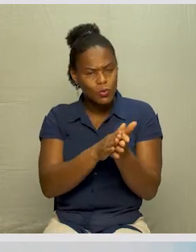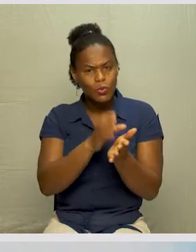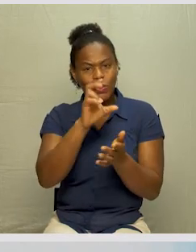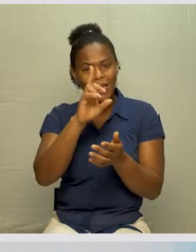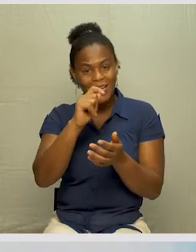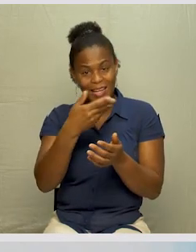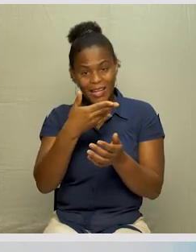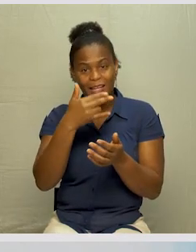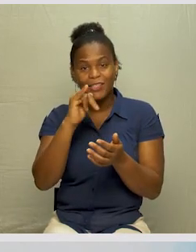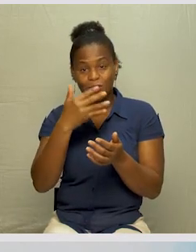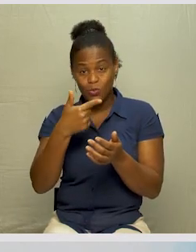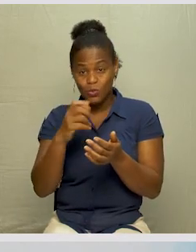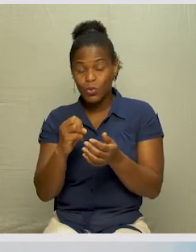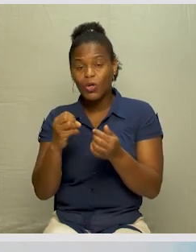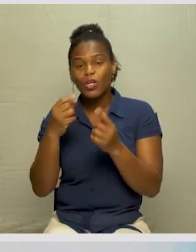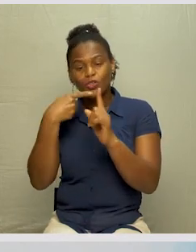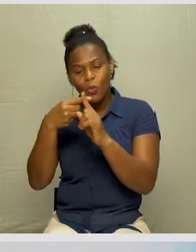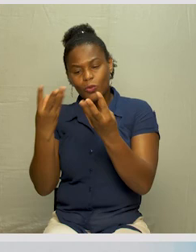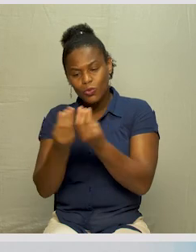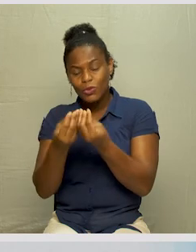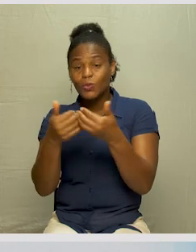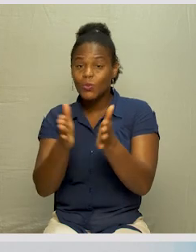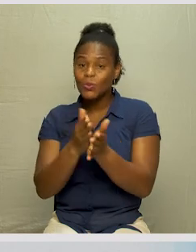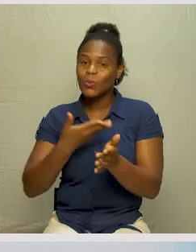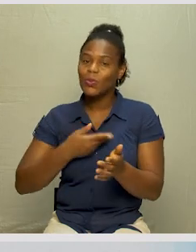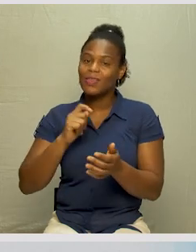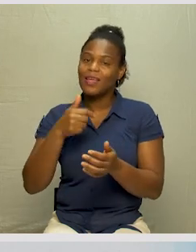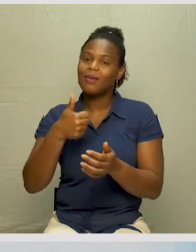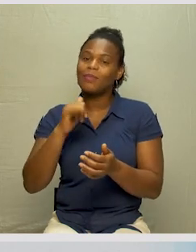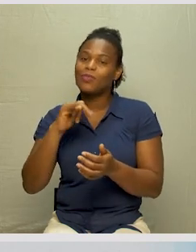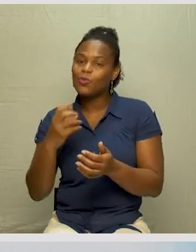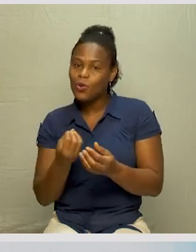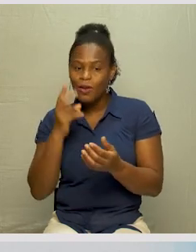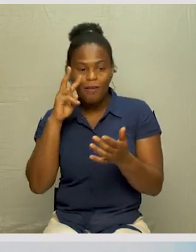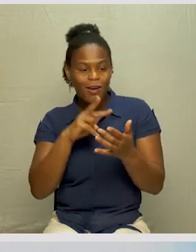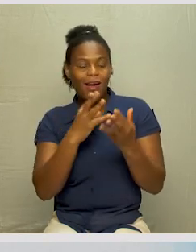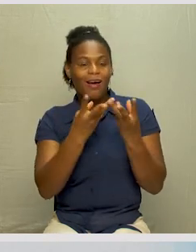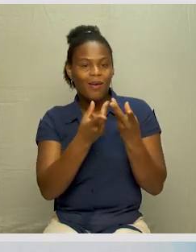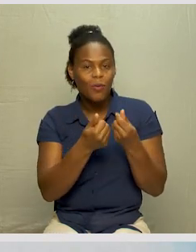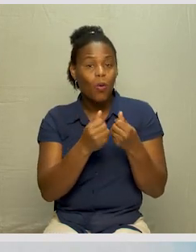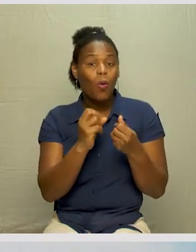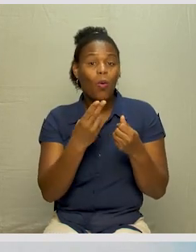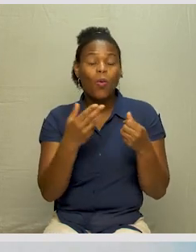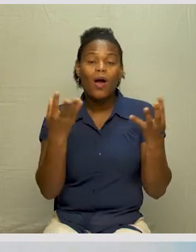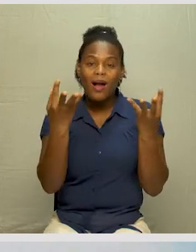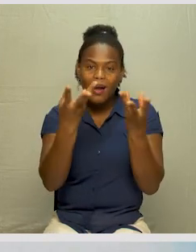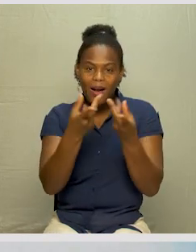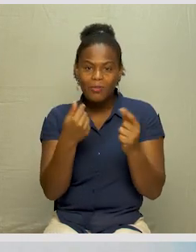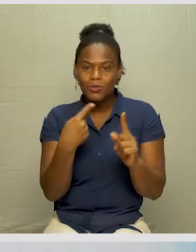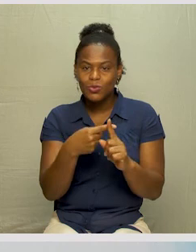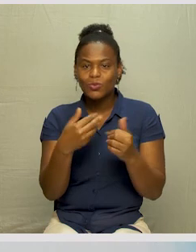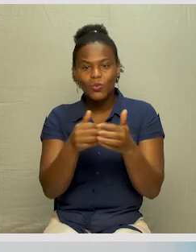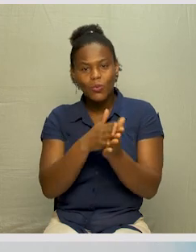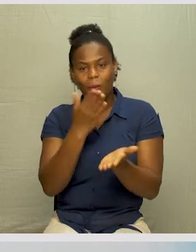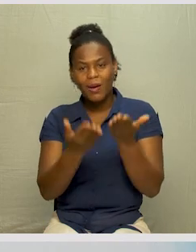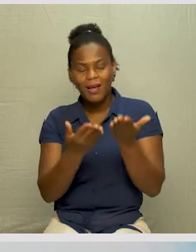e a soma de todos os débitos e vamos fazer a diferença, encontramos o saldo. Ou vamos somar o saldo de todas as balanças e ter